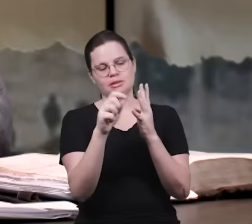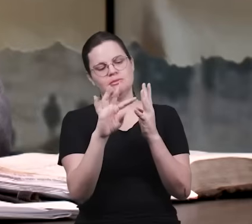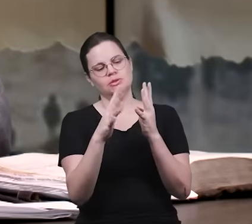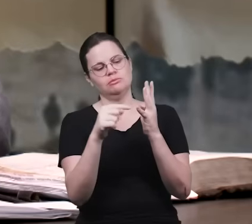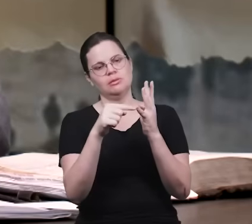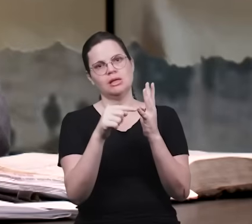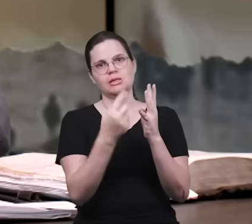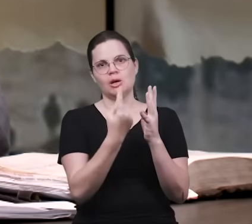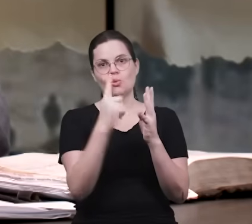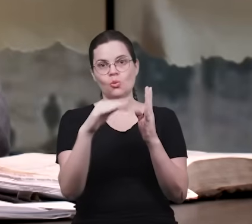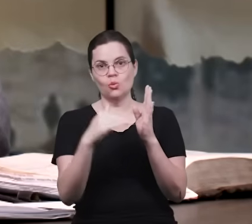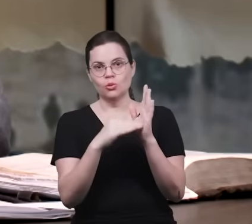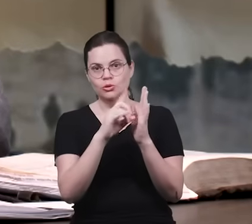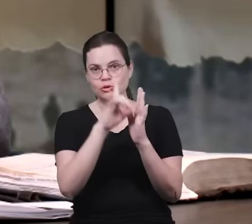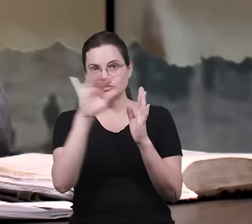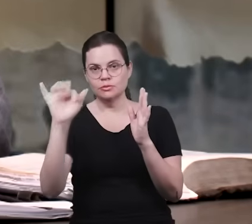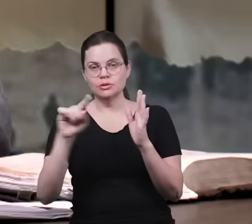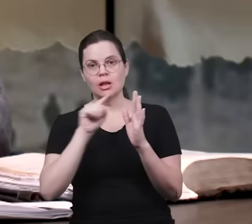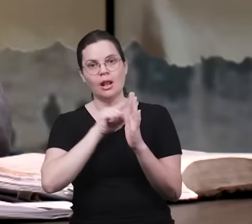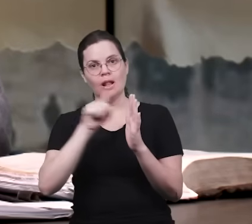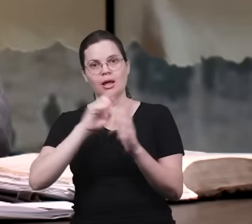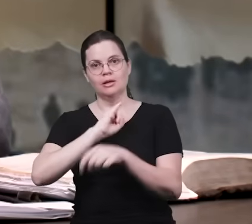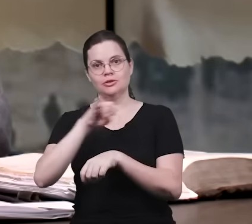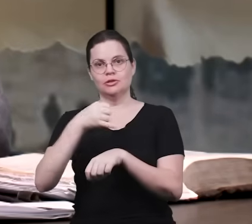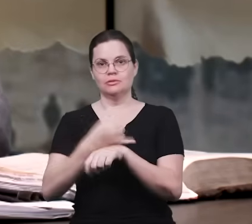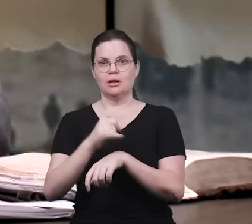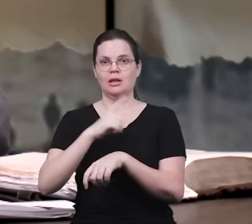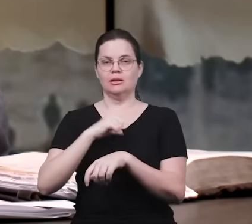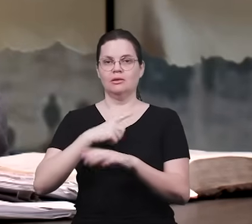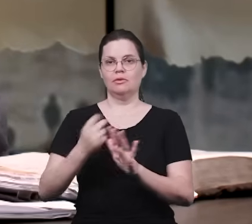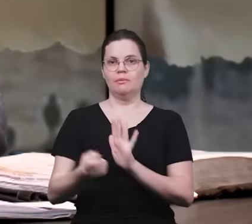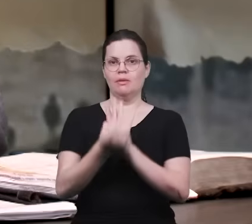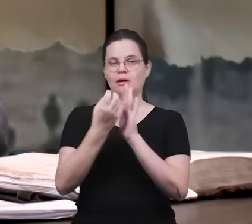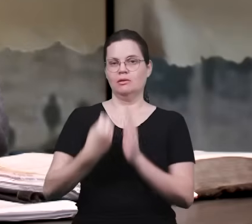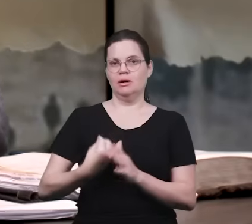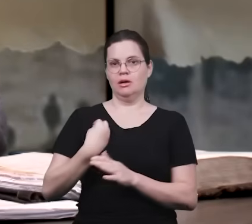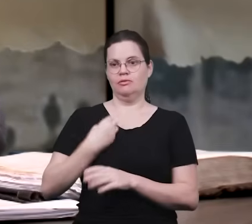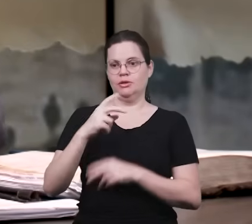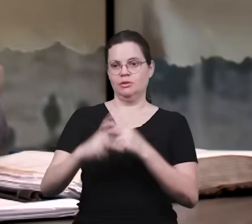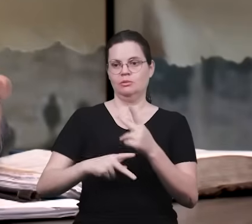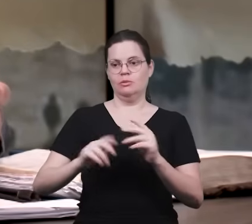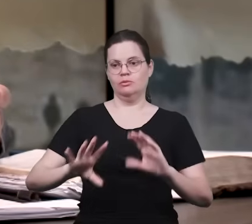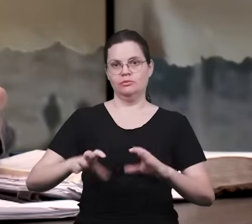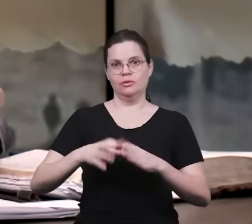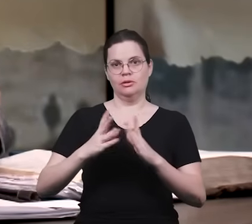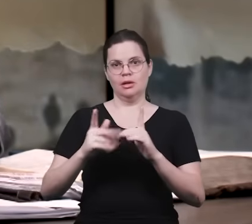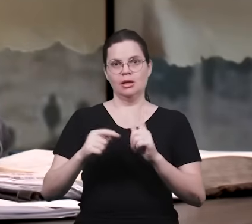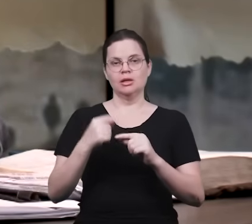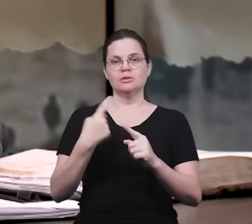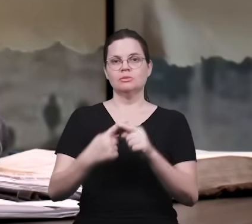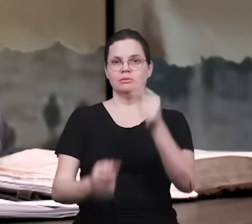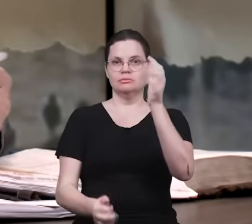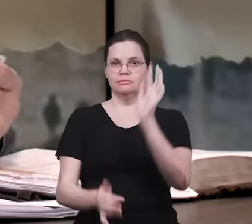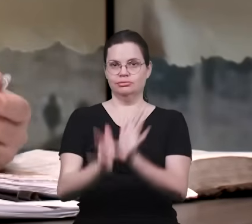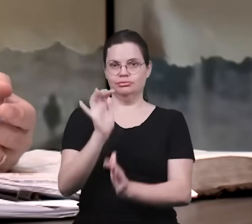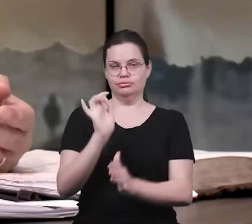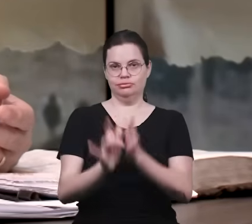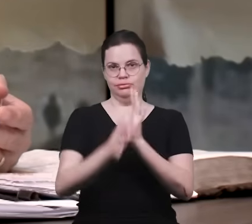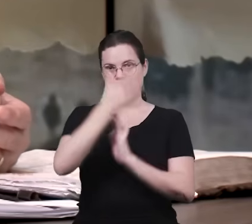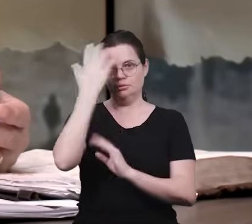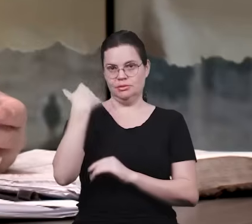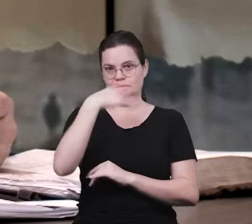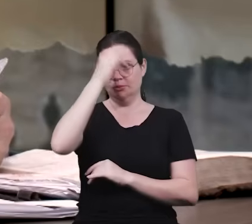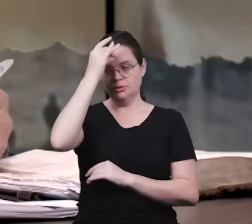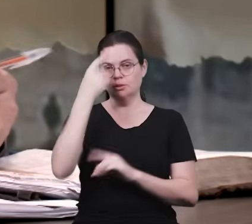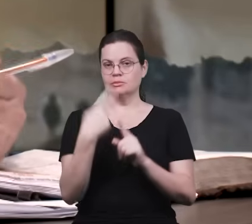igreja com o derramamento do Espírito Santo. Então isso não foi um acaso, isso era uma profecia do